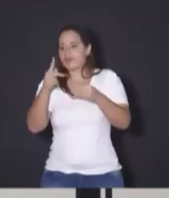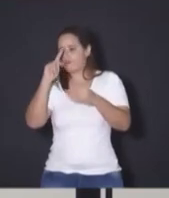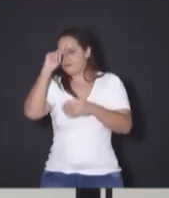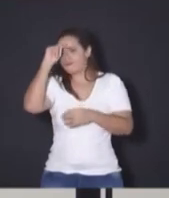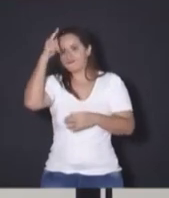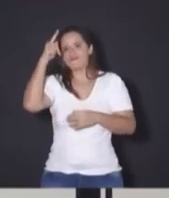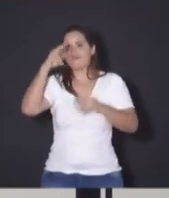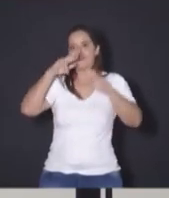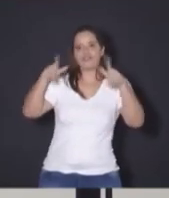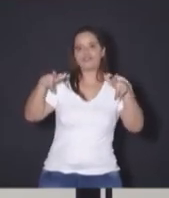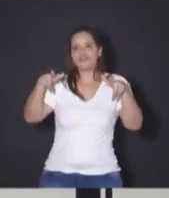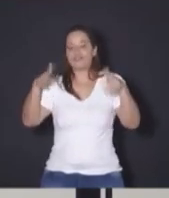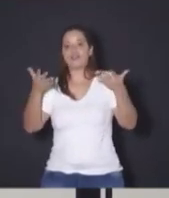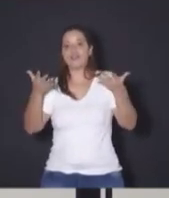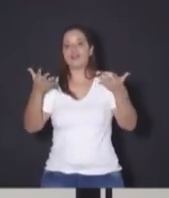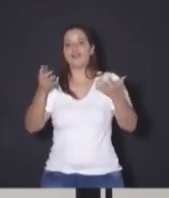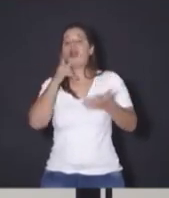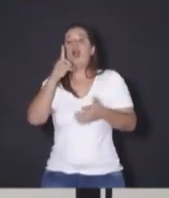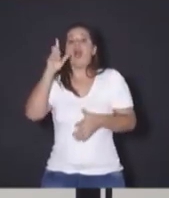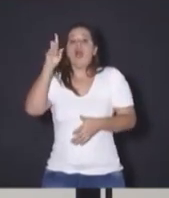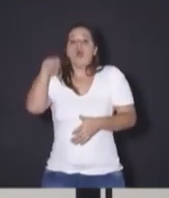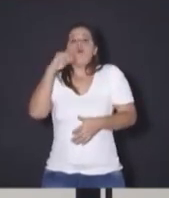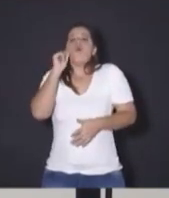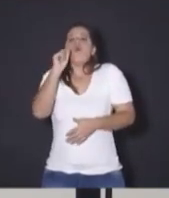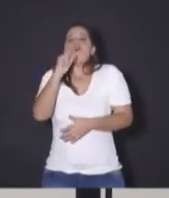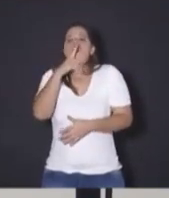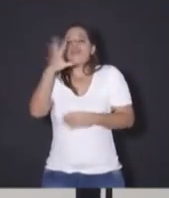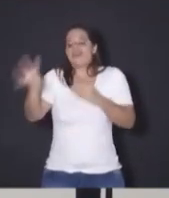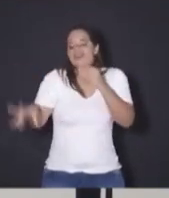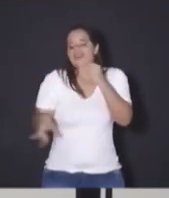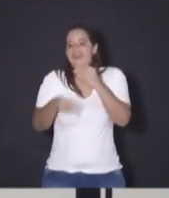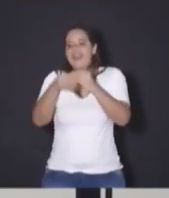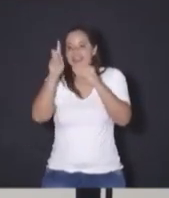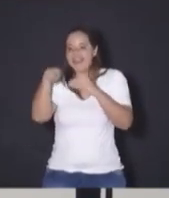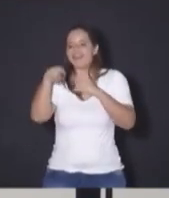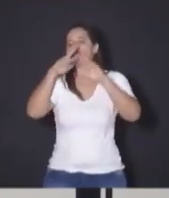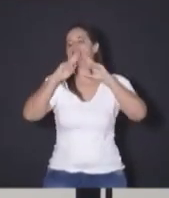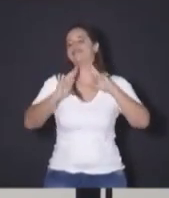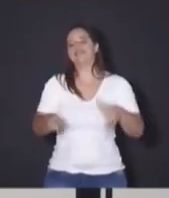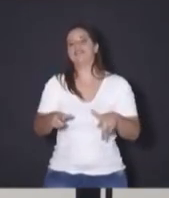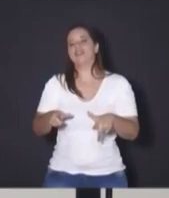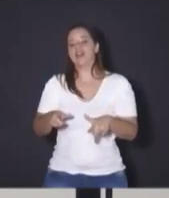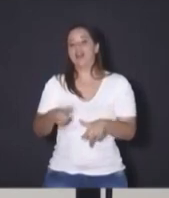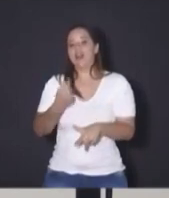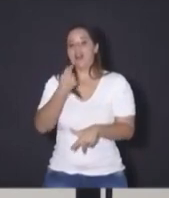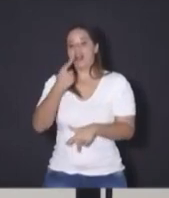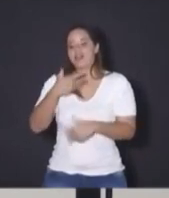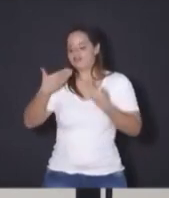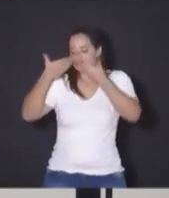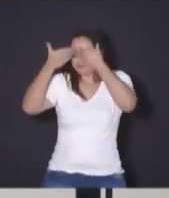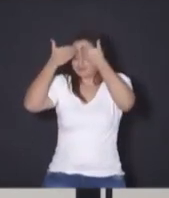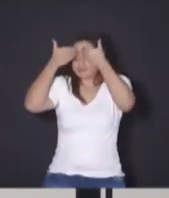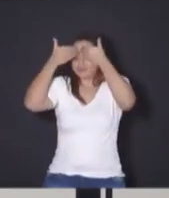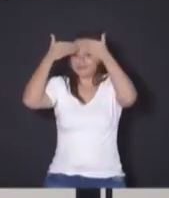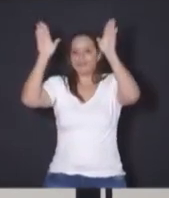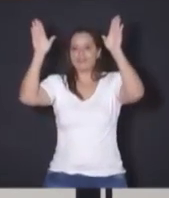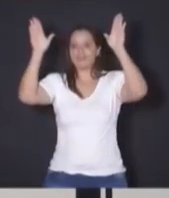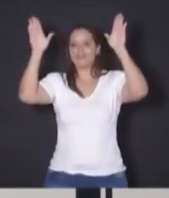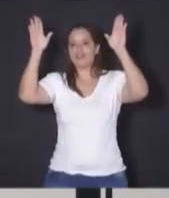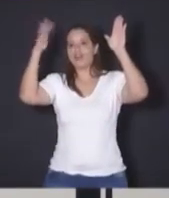vermelho. Então, o que nos completa é o diferente. A gente tem que estar aberto. Aberto